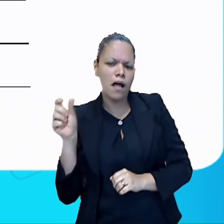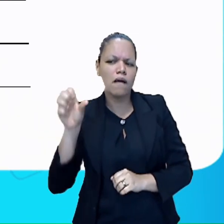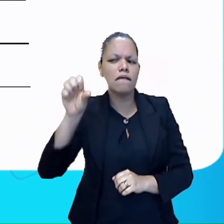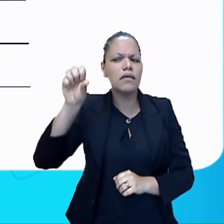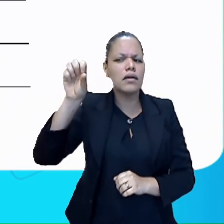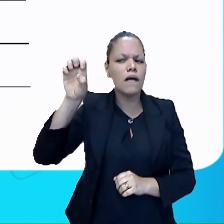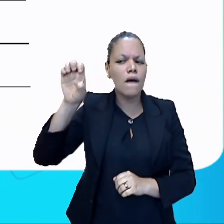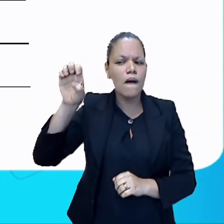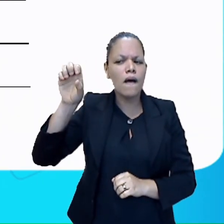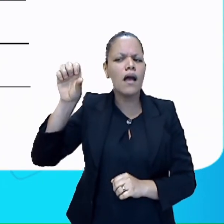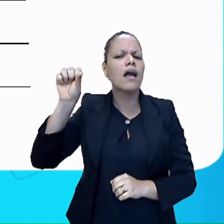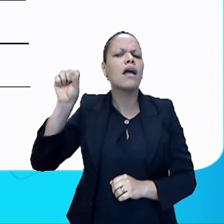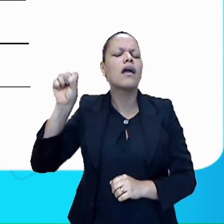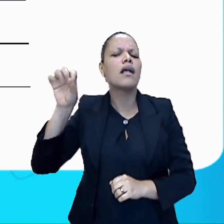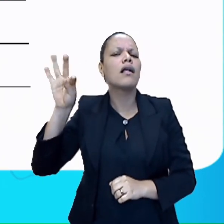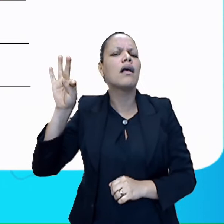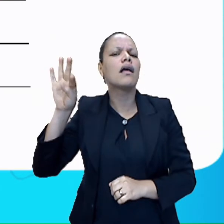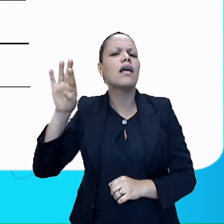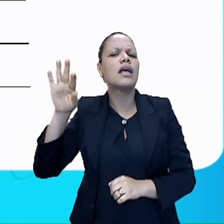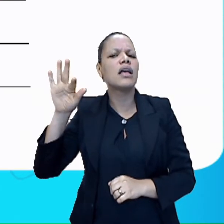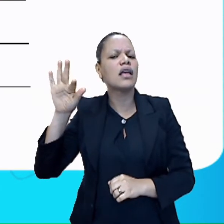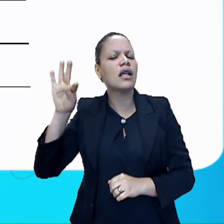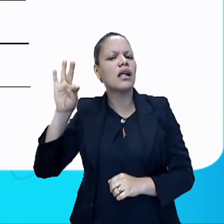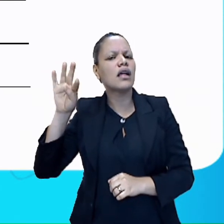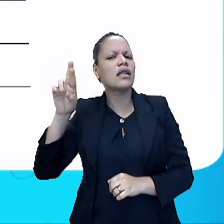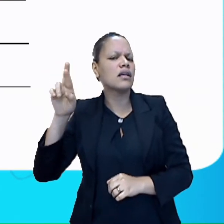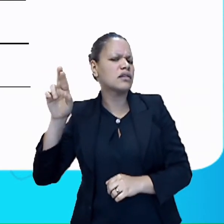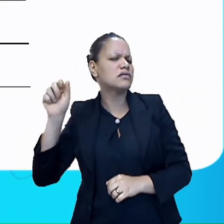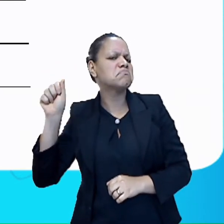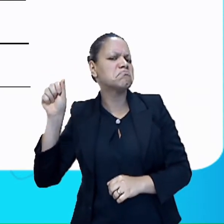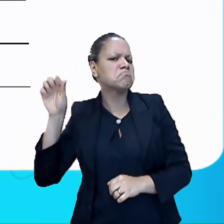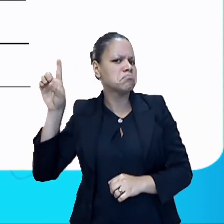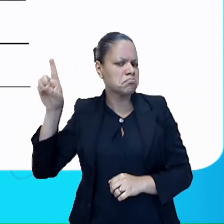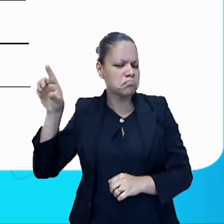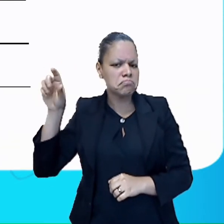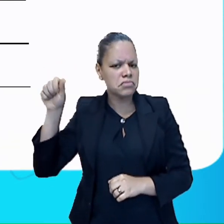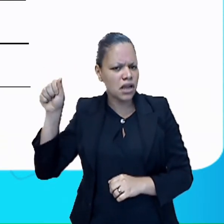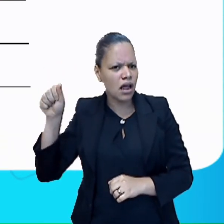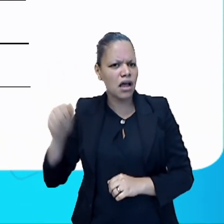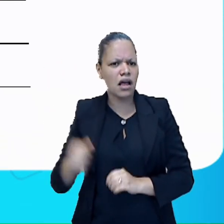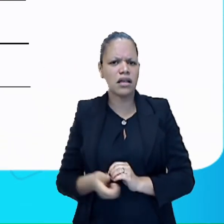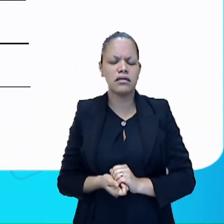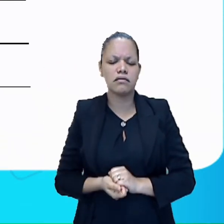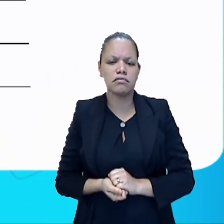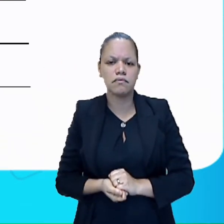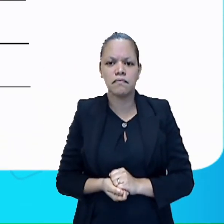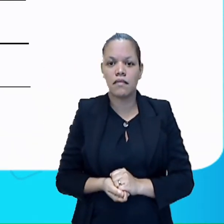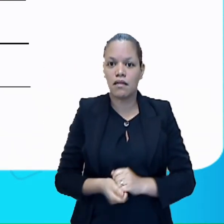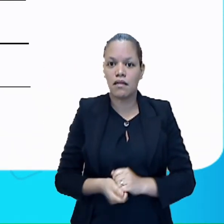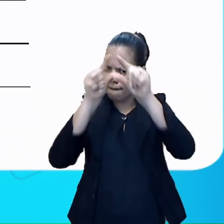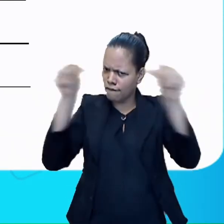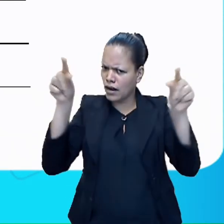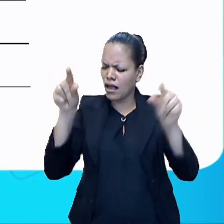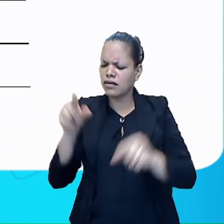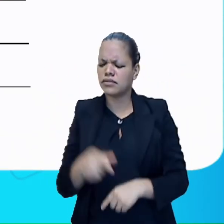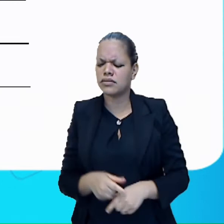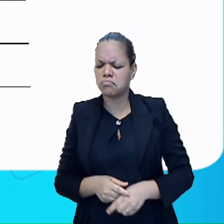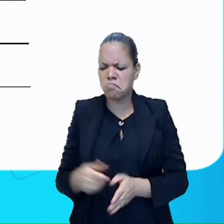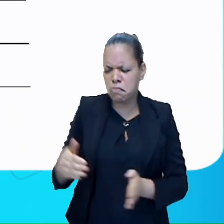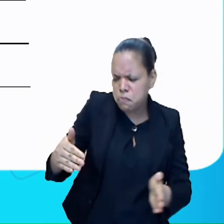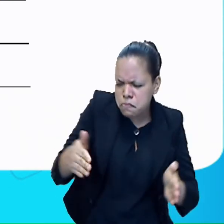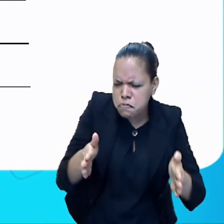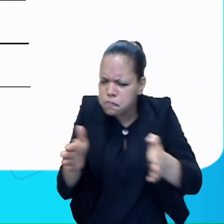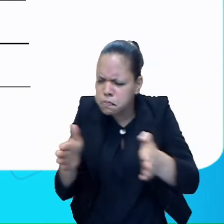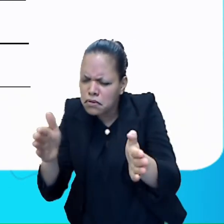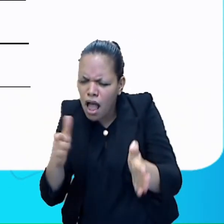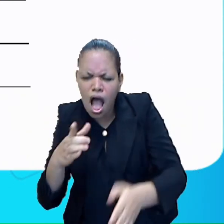não tinha buraco. Aqui eu estou negando a existência do buraco naquela estrada, ou